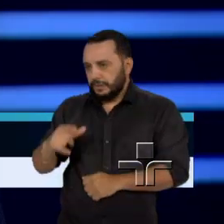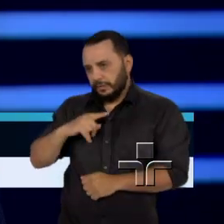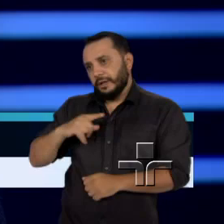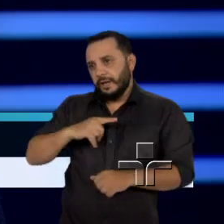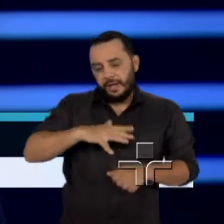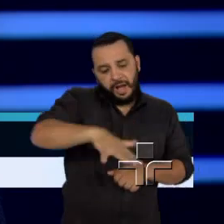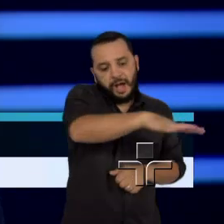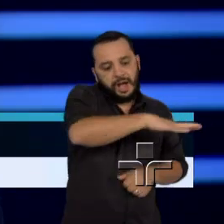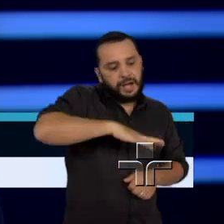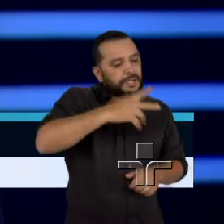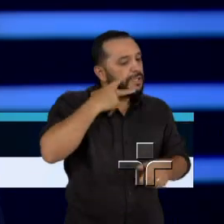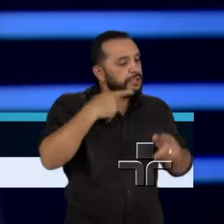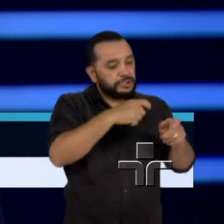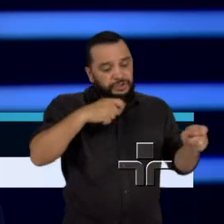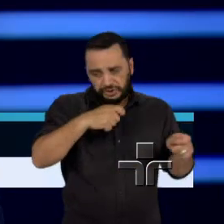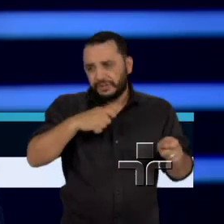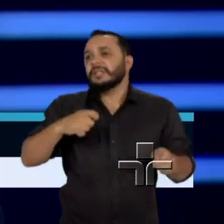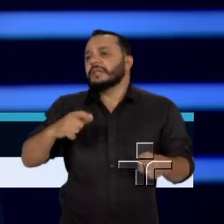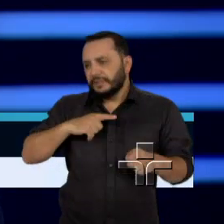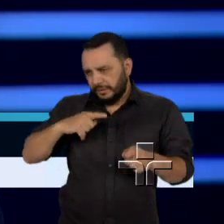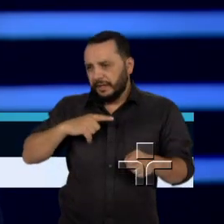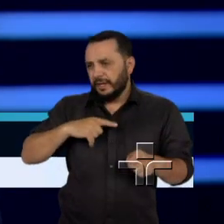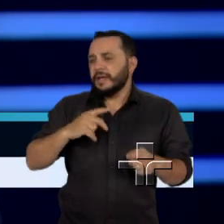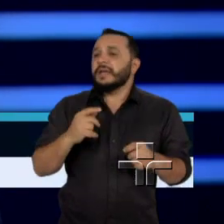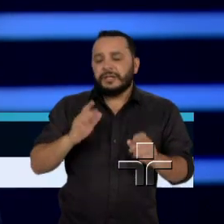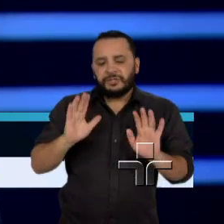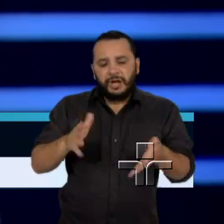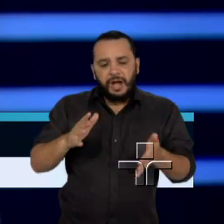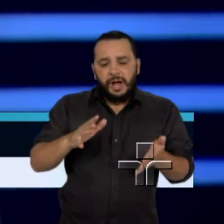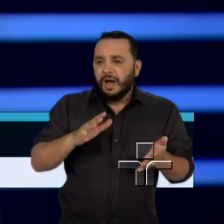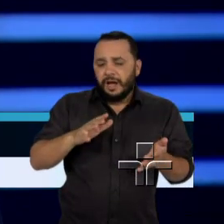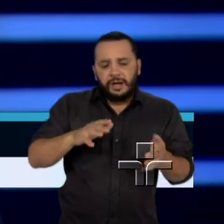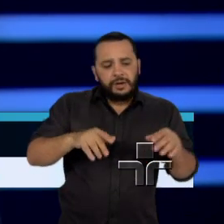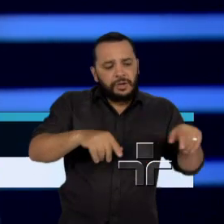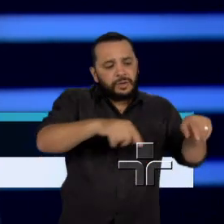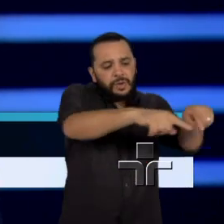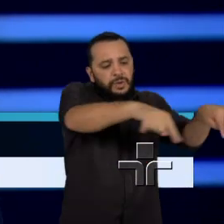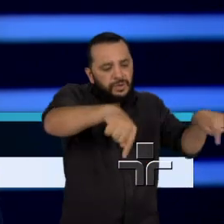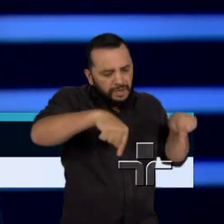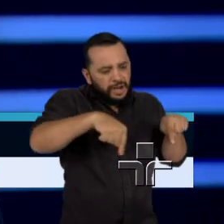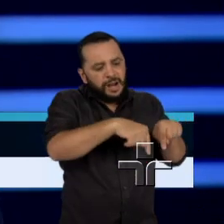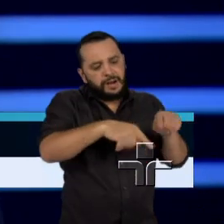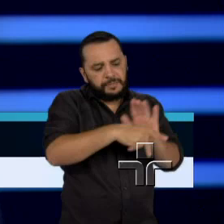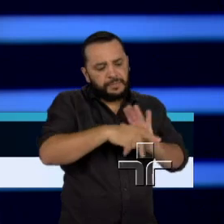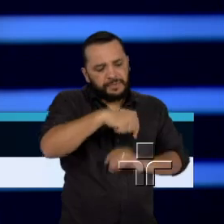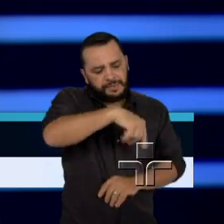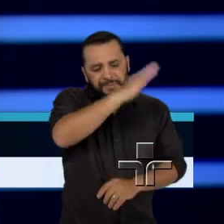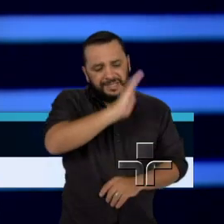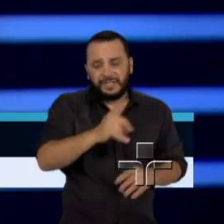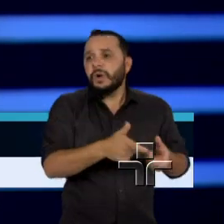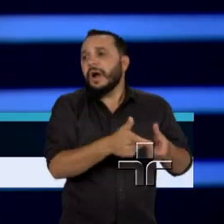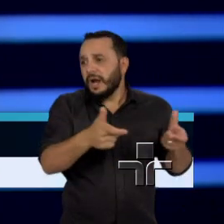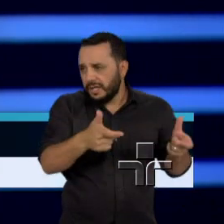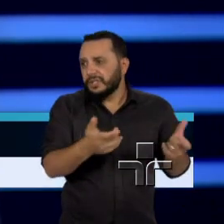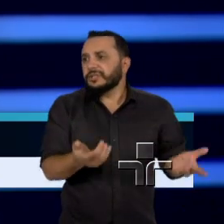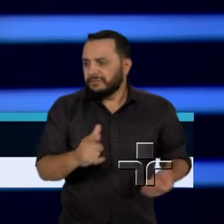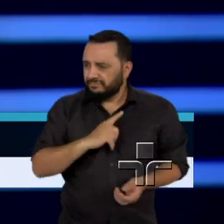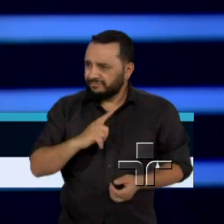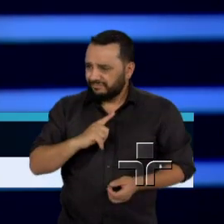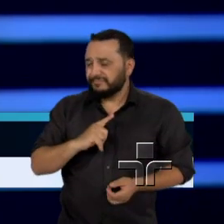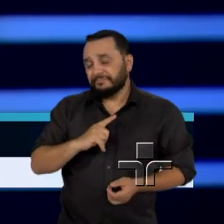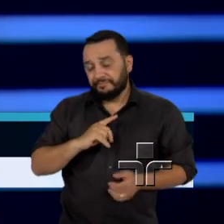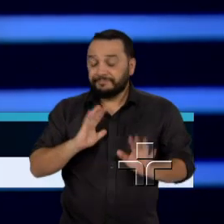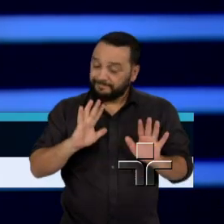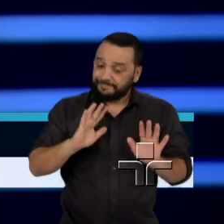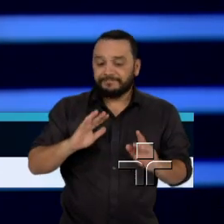tem. Eu acho importante, é uma porção do território brasileiro significativo. Acho que existe uma correlação